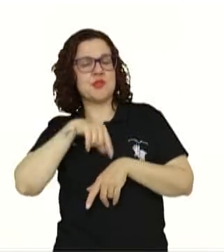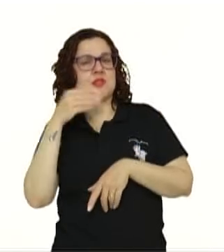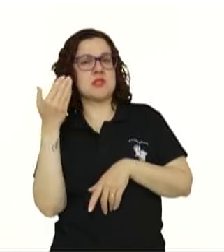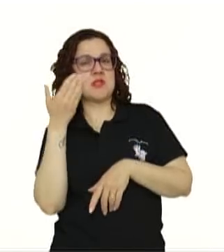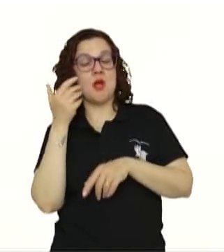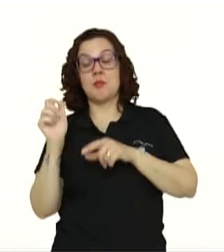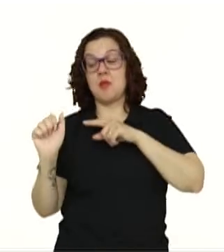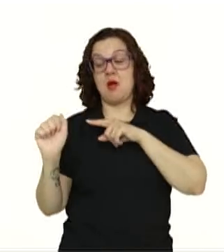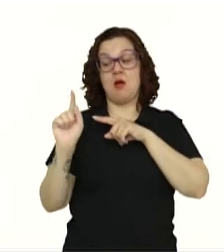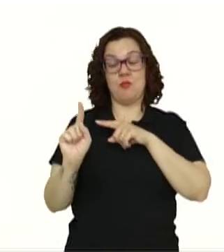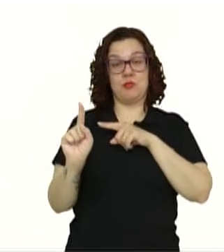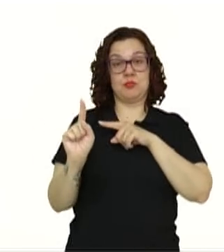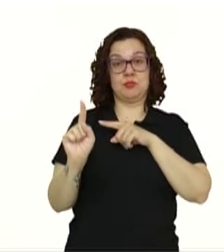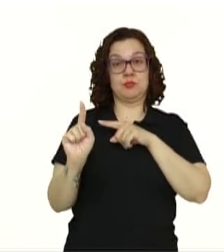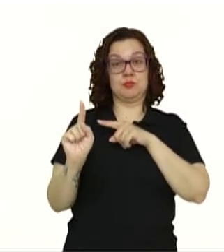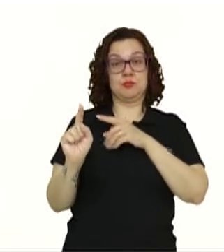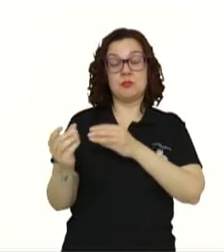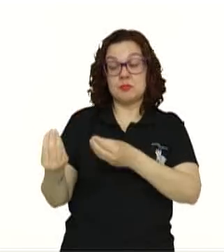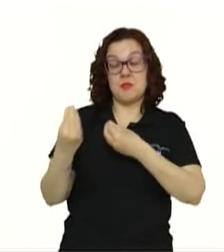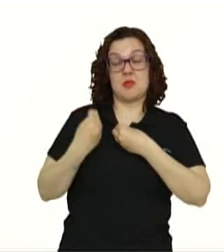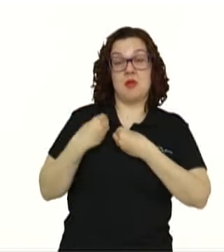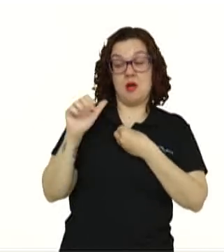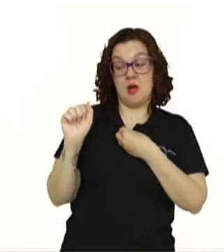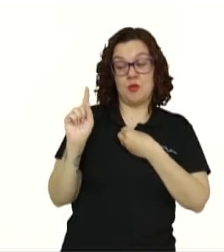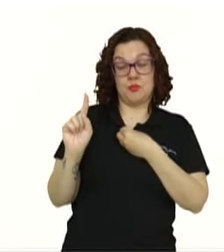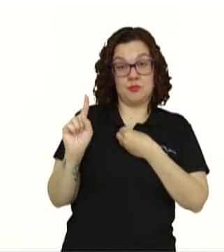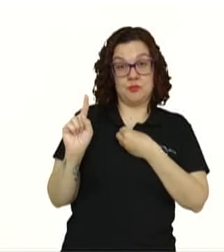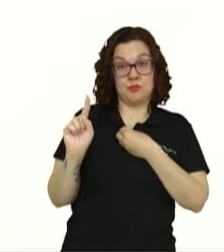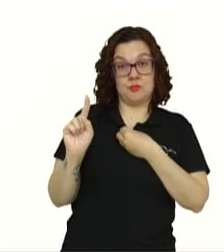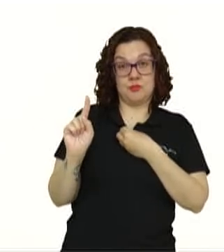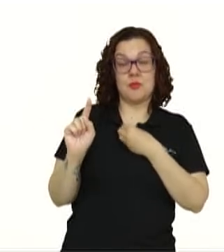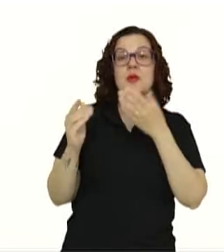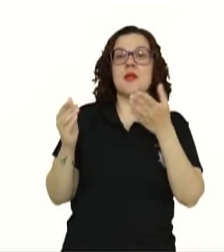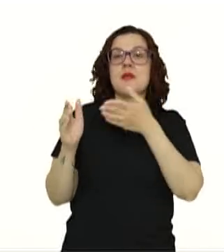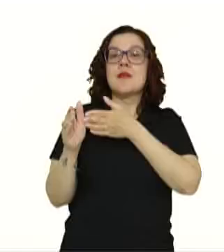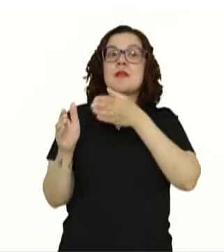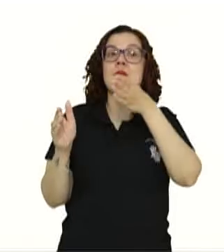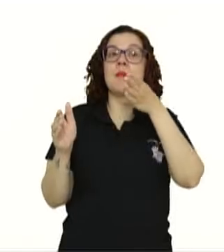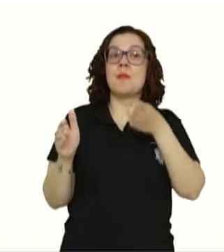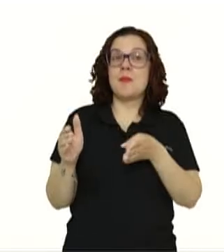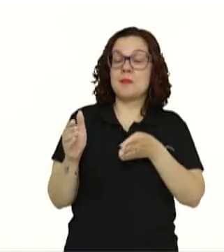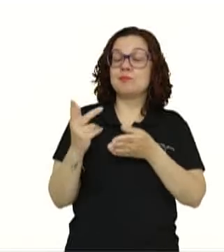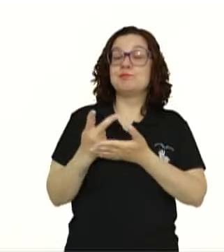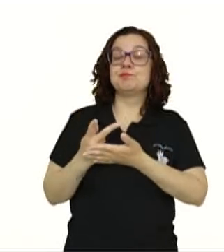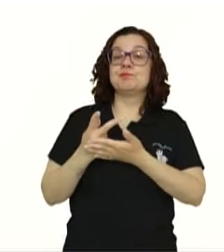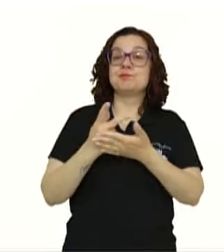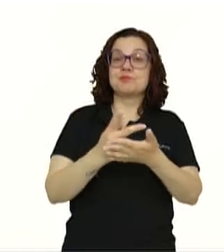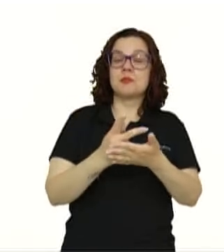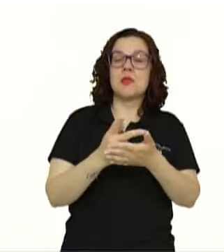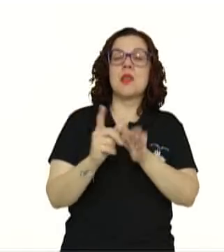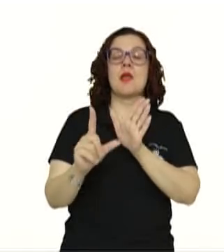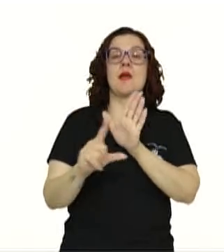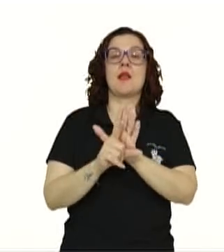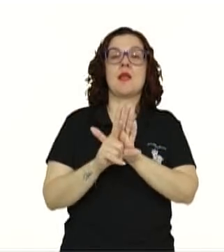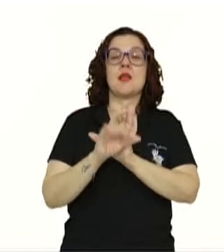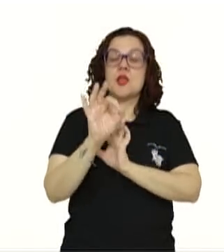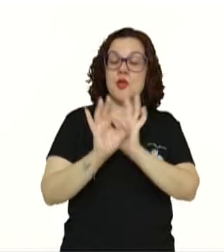primeiro termo da lei de recorrência, ele é dado para nós. E também a gente tem a lei